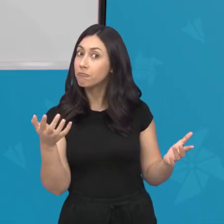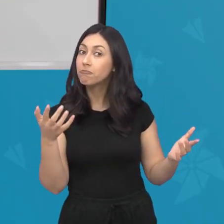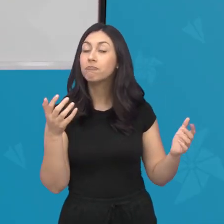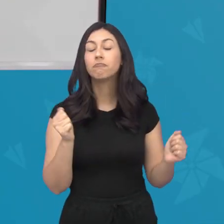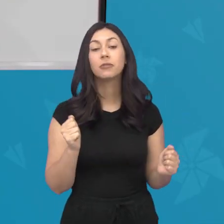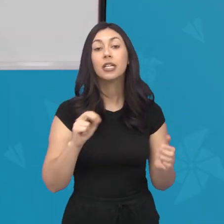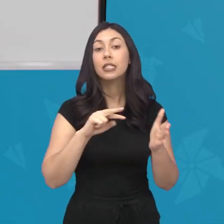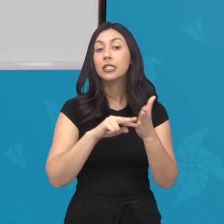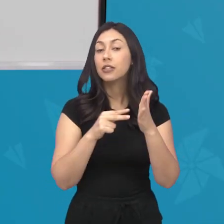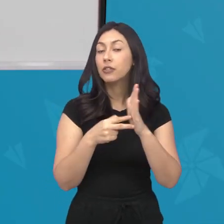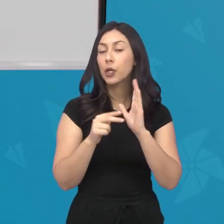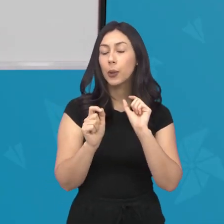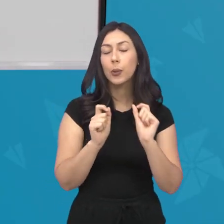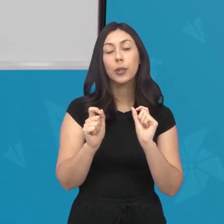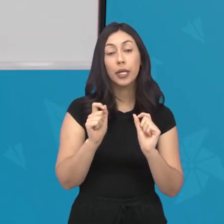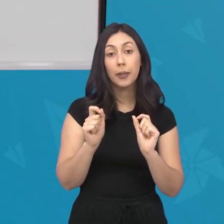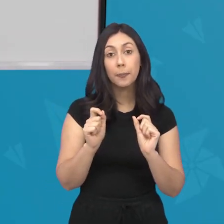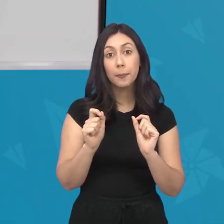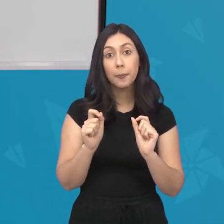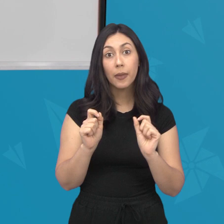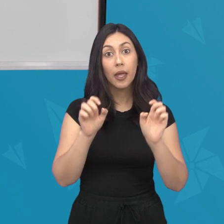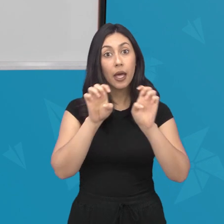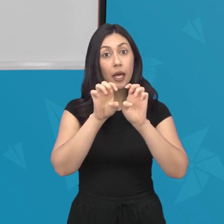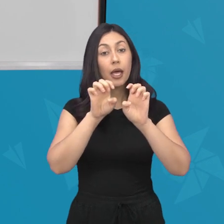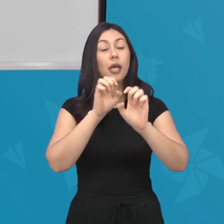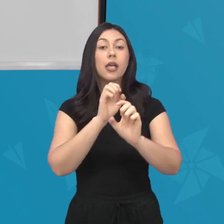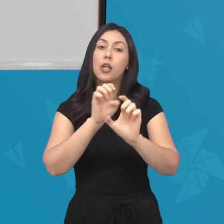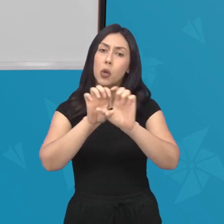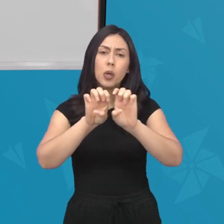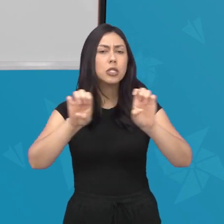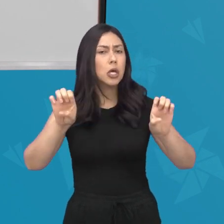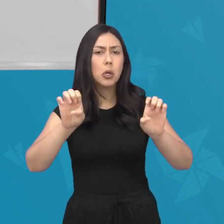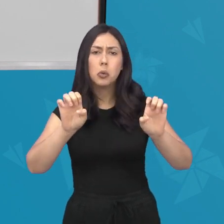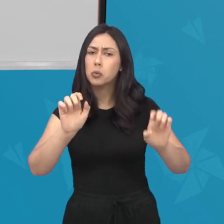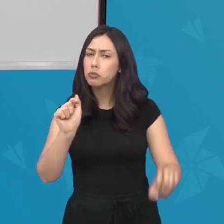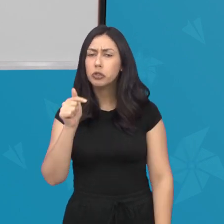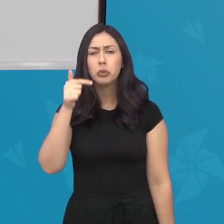Isso quer dizer que a equação do segundo grau é um caso